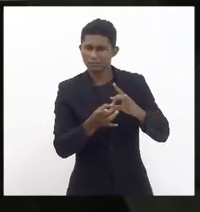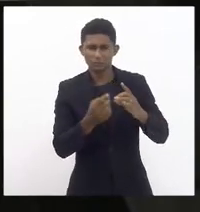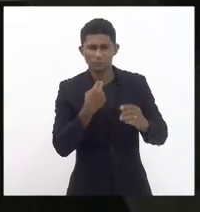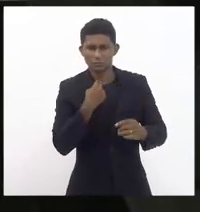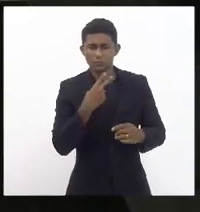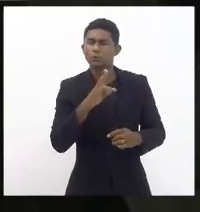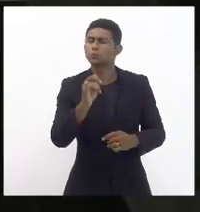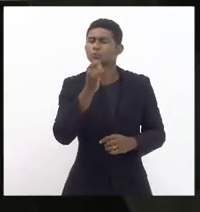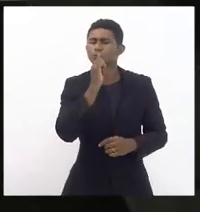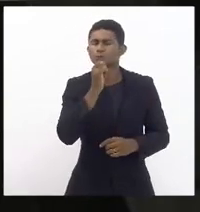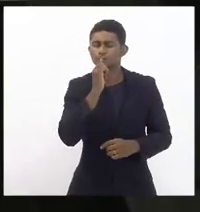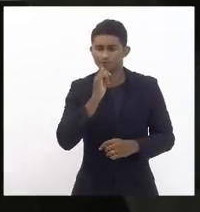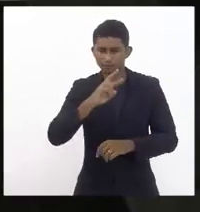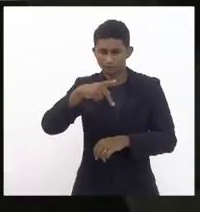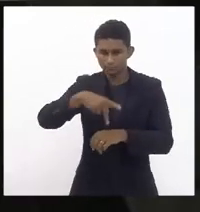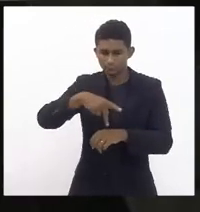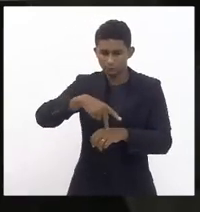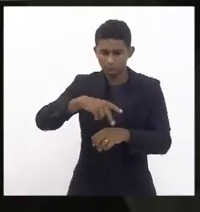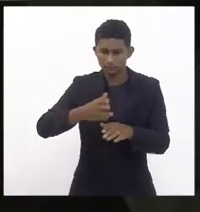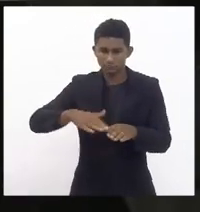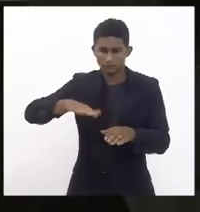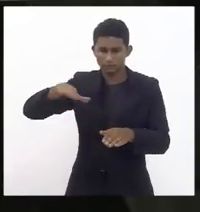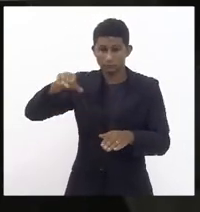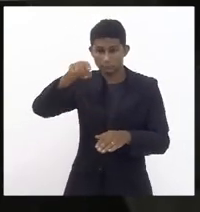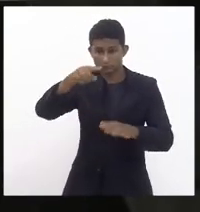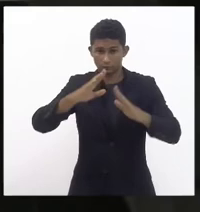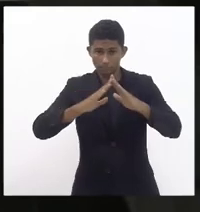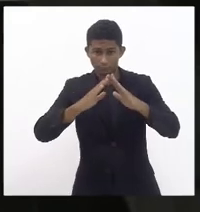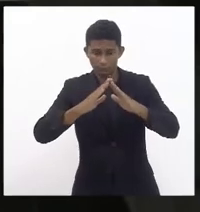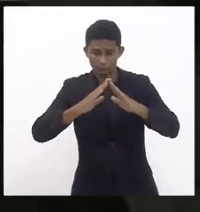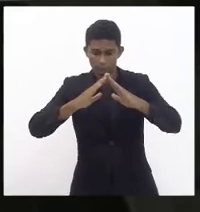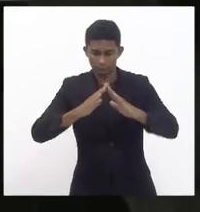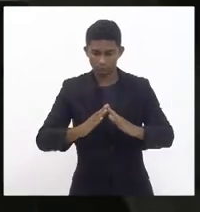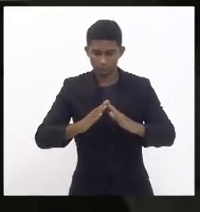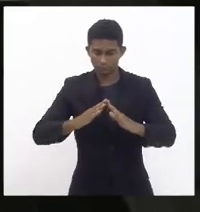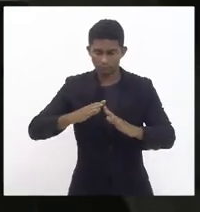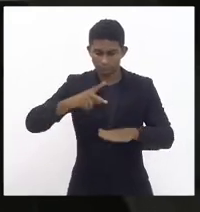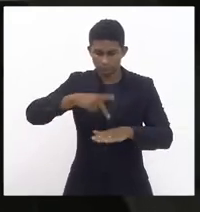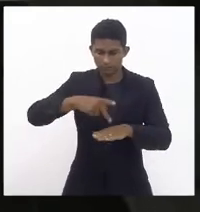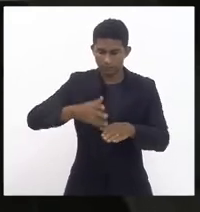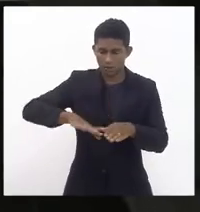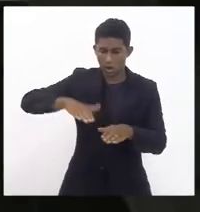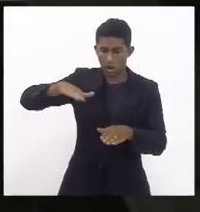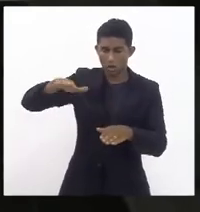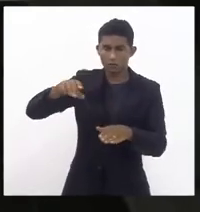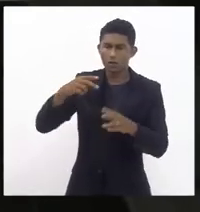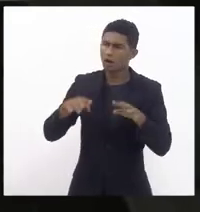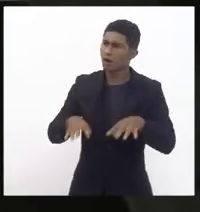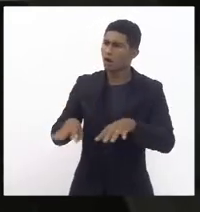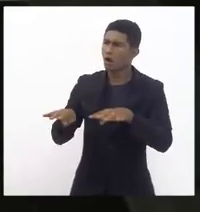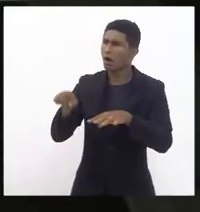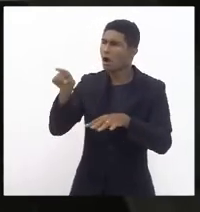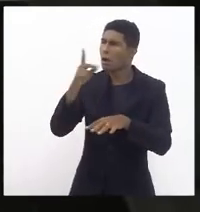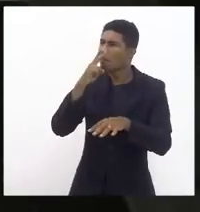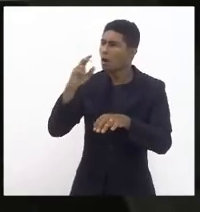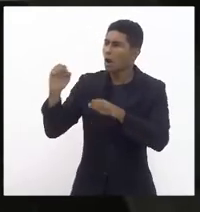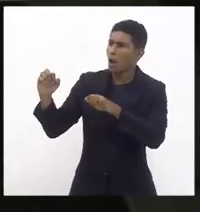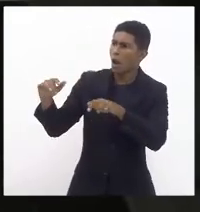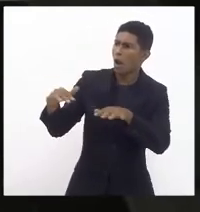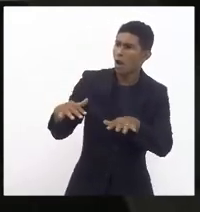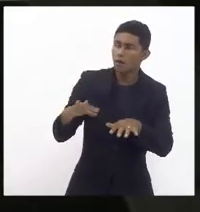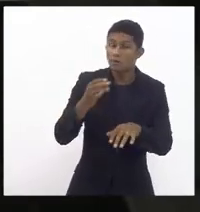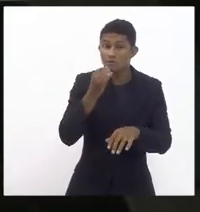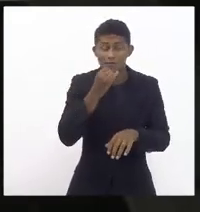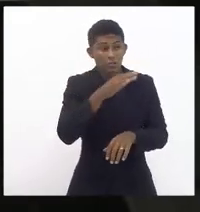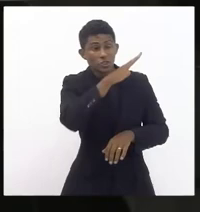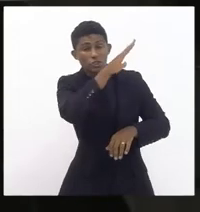e é uma encosta nos fundos da sua casa que ameaça desabar você chama Defesa Civil